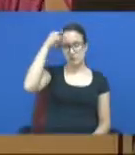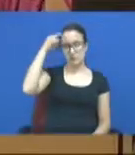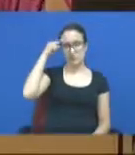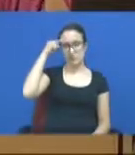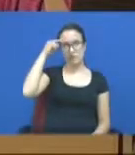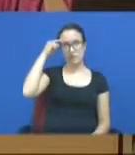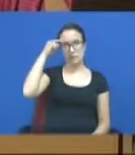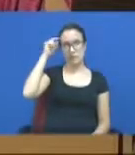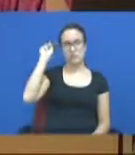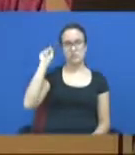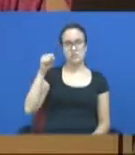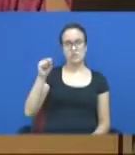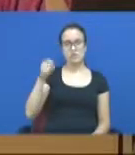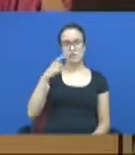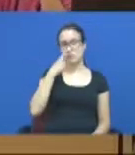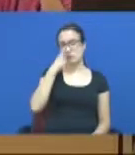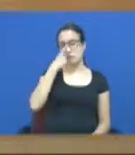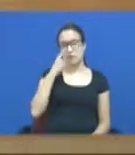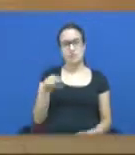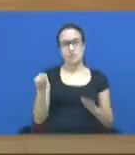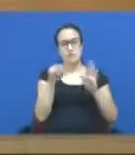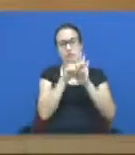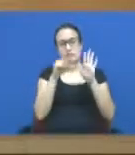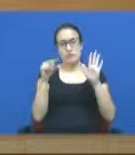Cerqueira. Sim. A emenda